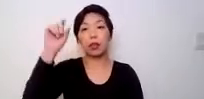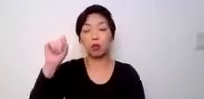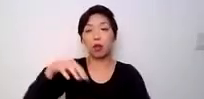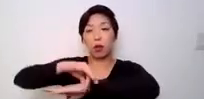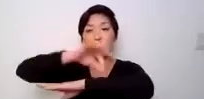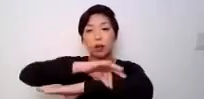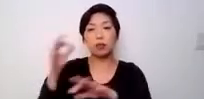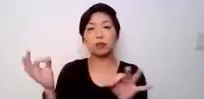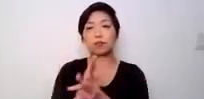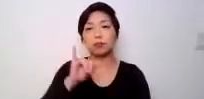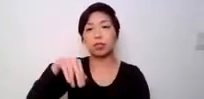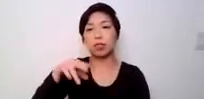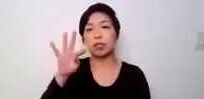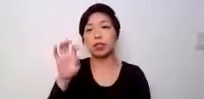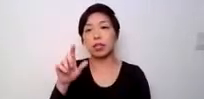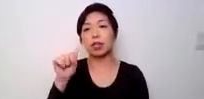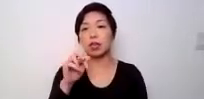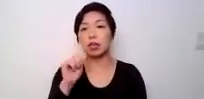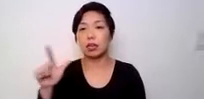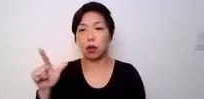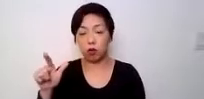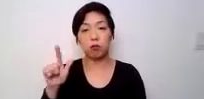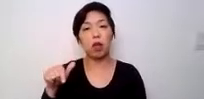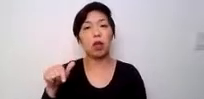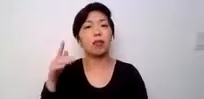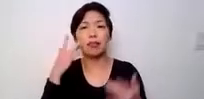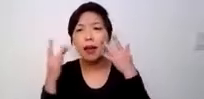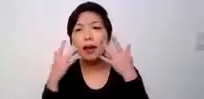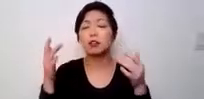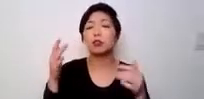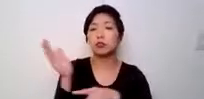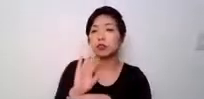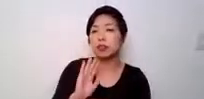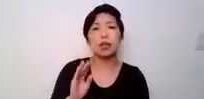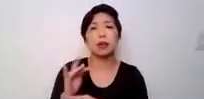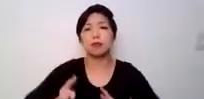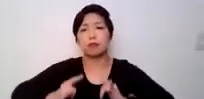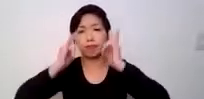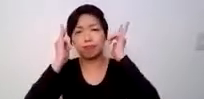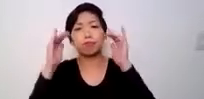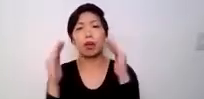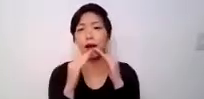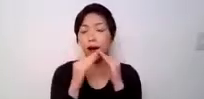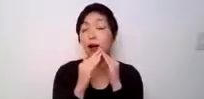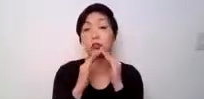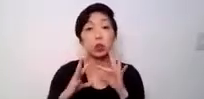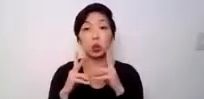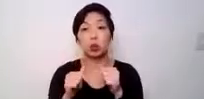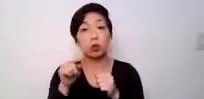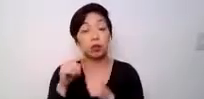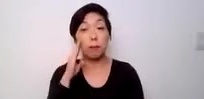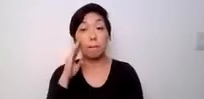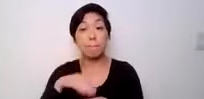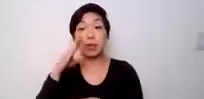projetos desde teatro cinema a cidade edifícios residenciais e um dos mais famosos dele é o edifício da